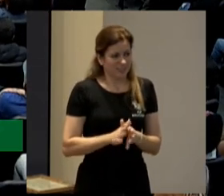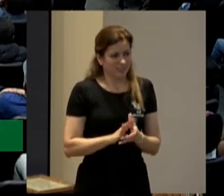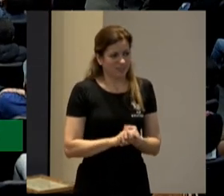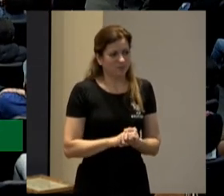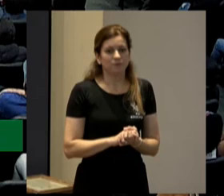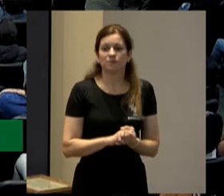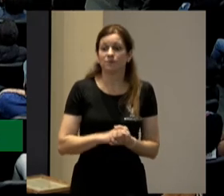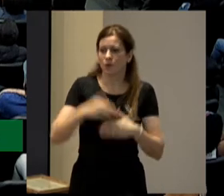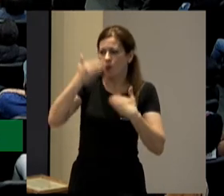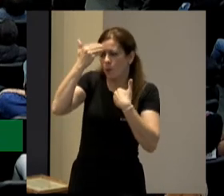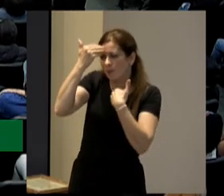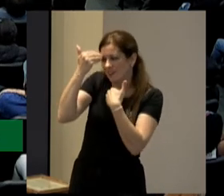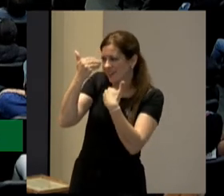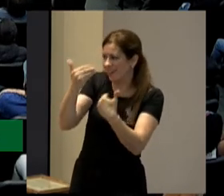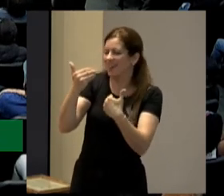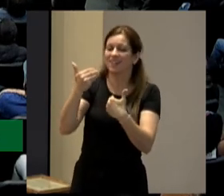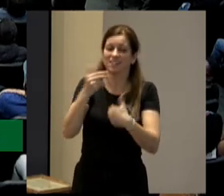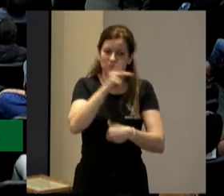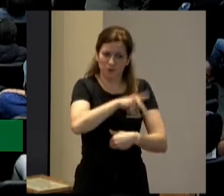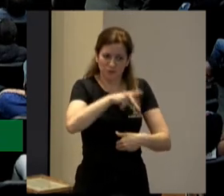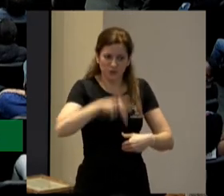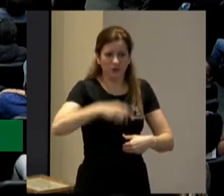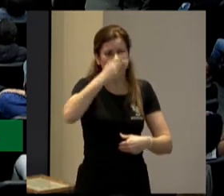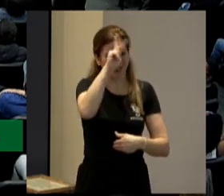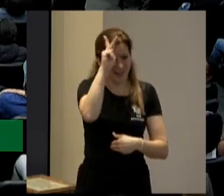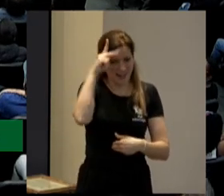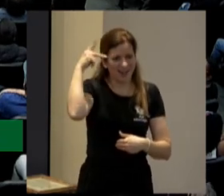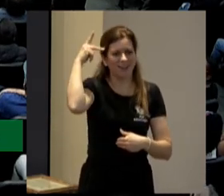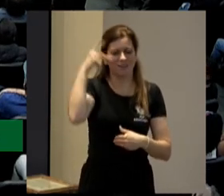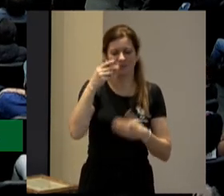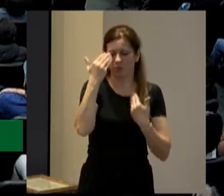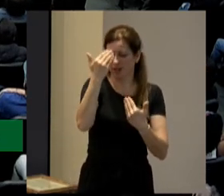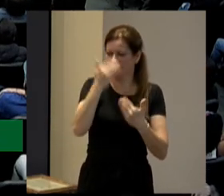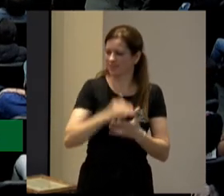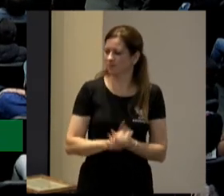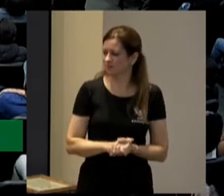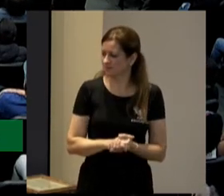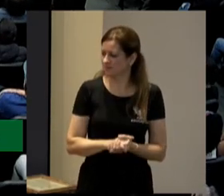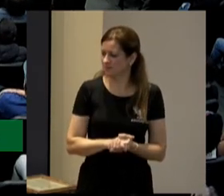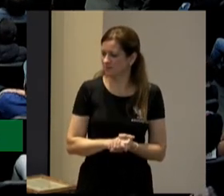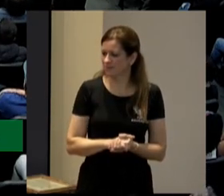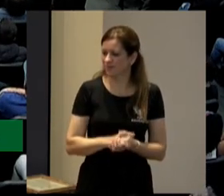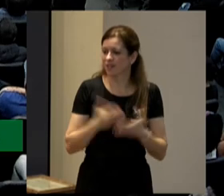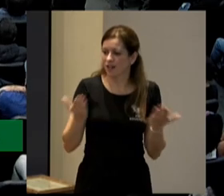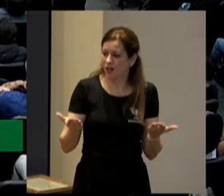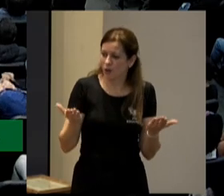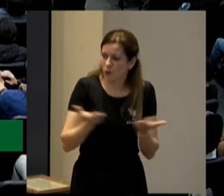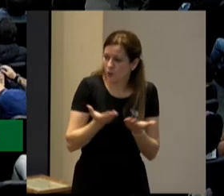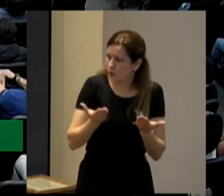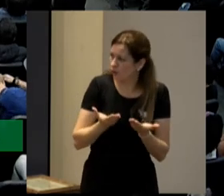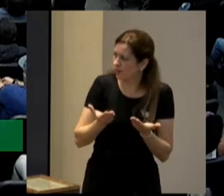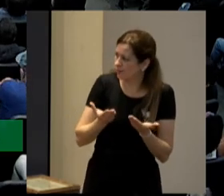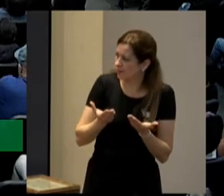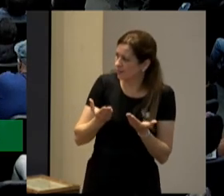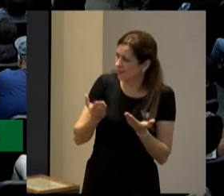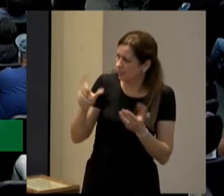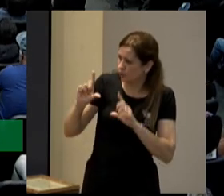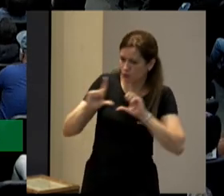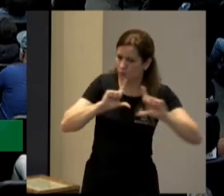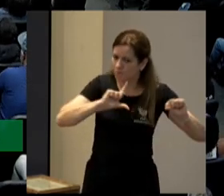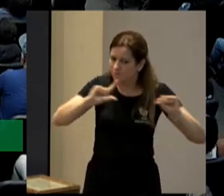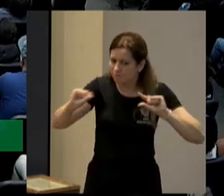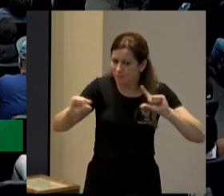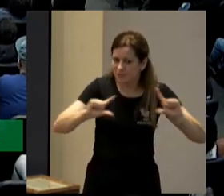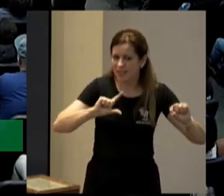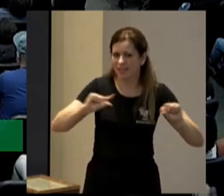Grata pelas palavras também, professora Carla. Agora nós vamos desfazer, então, a mesa de abertura. Convidamos todas as pessoas,